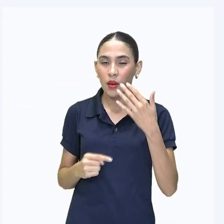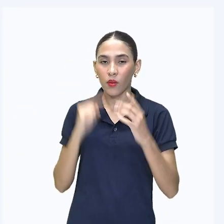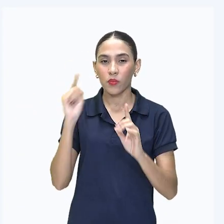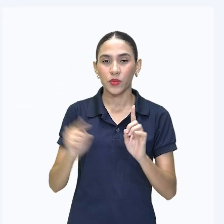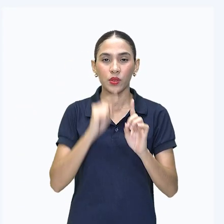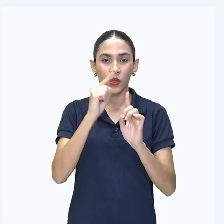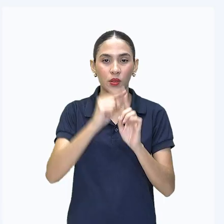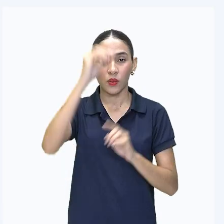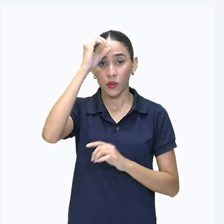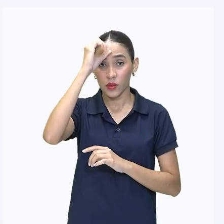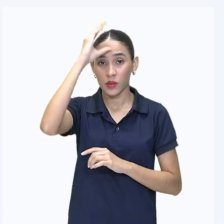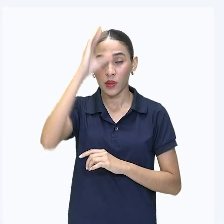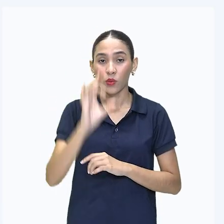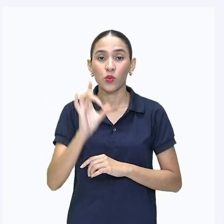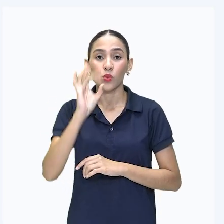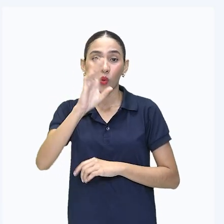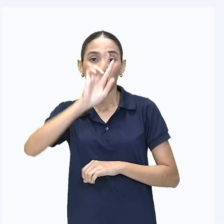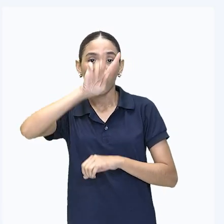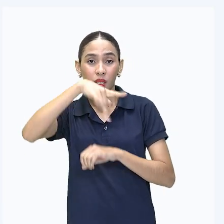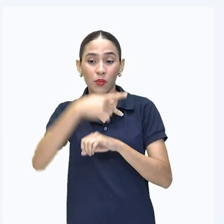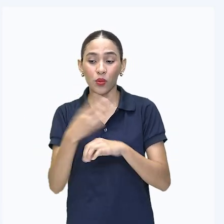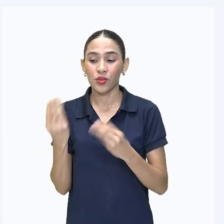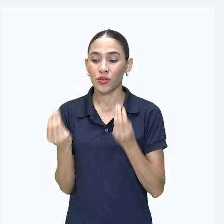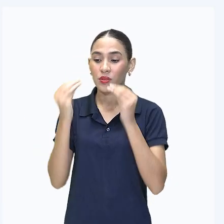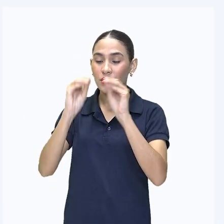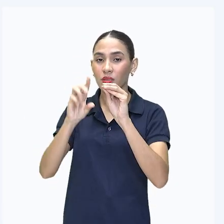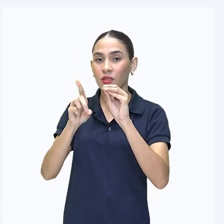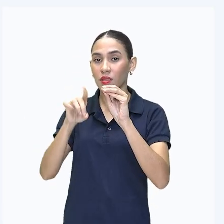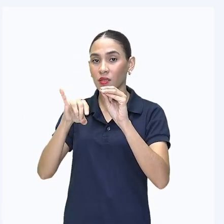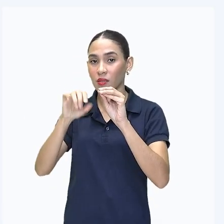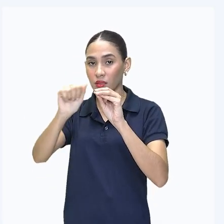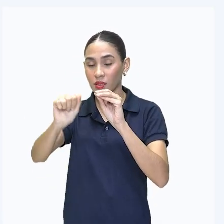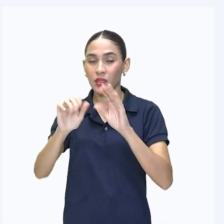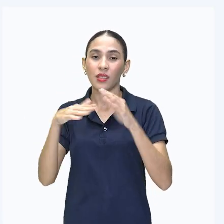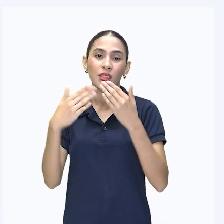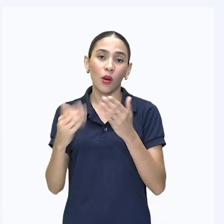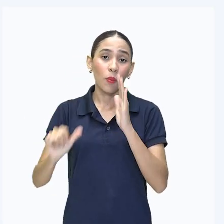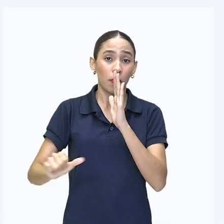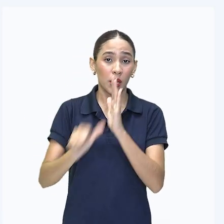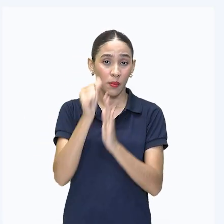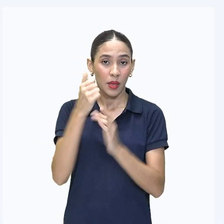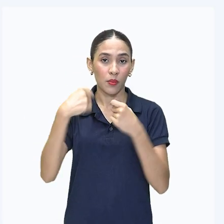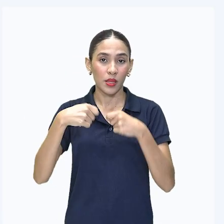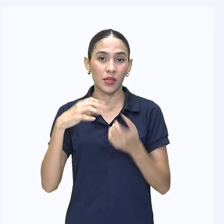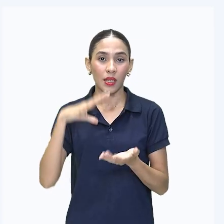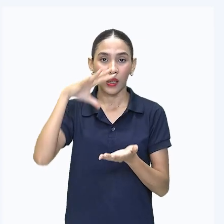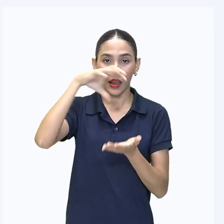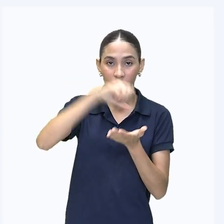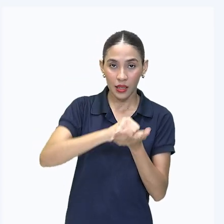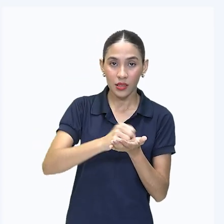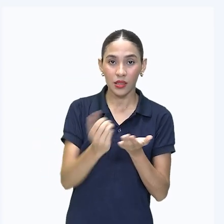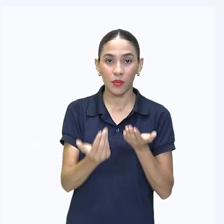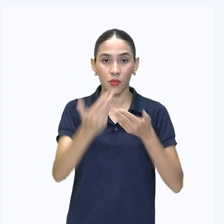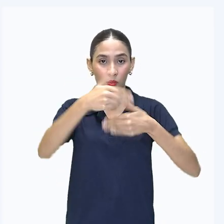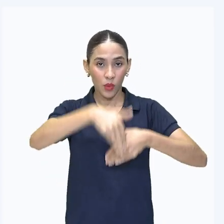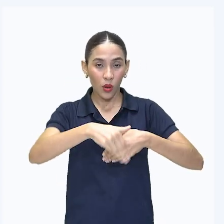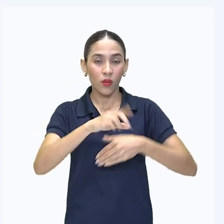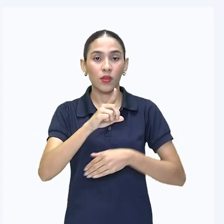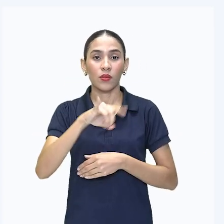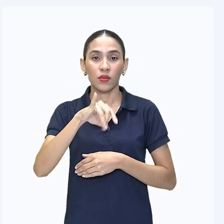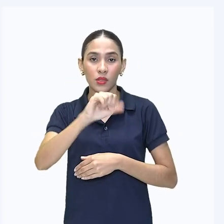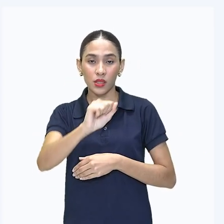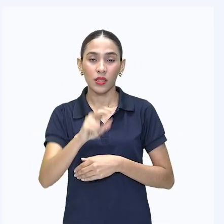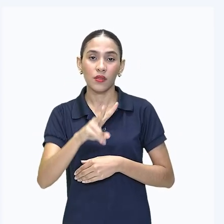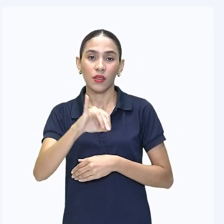de conhecimento da avaliação só ativam após a inserção da data, né? Então, a gente primeiro tem que cadastrar essa avaliação, a